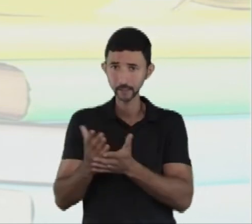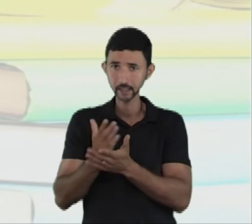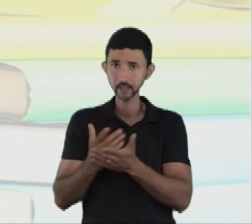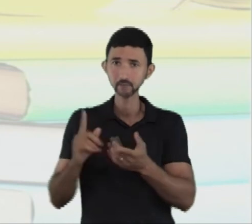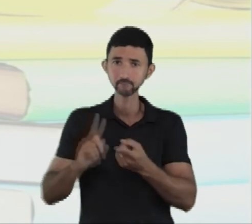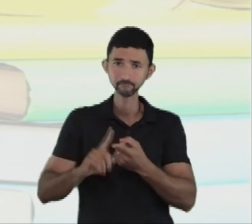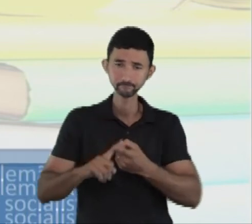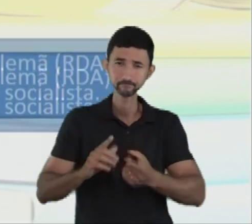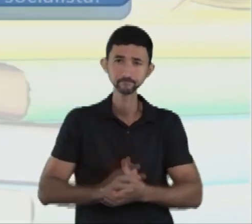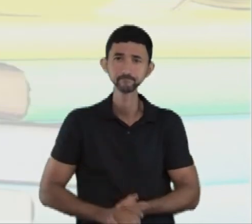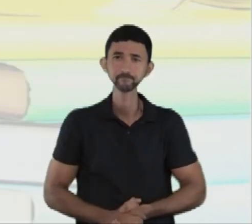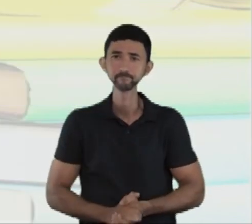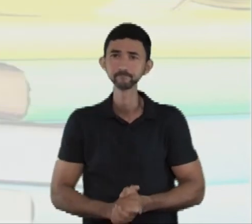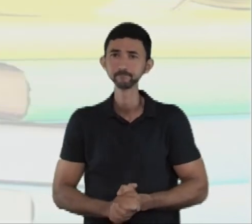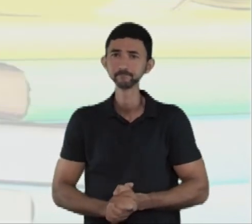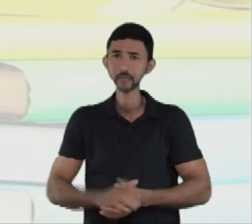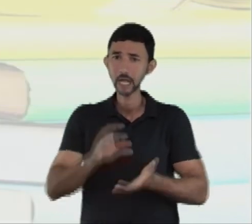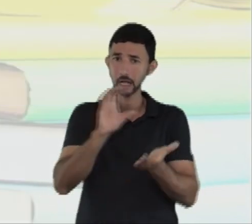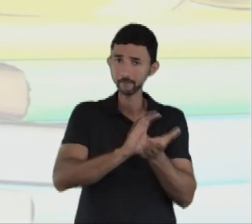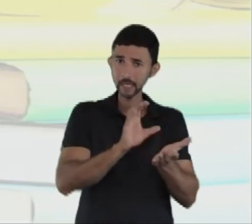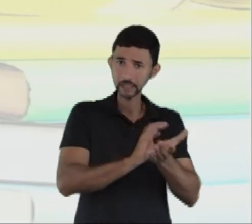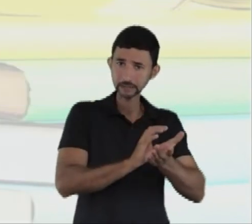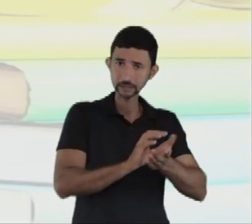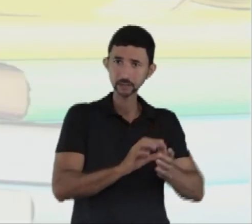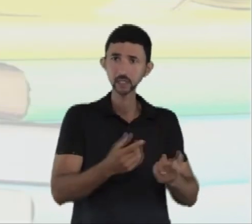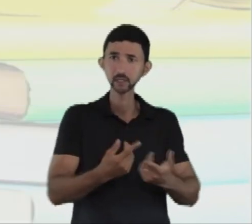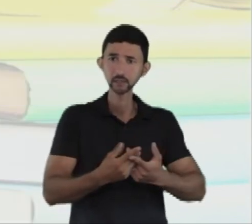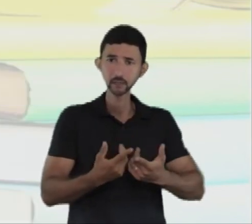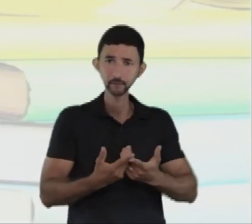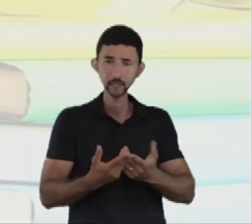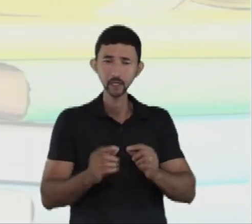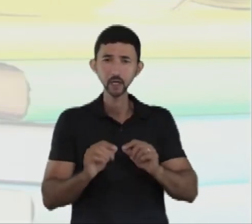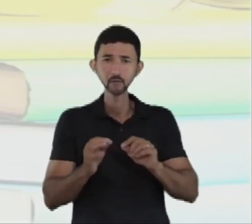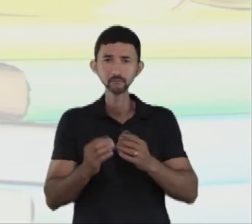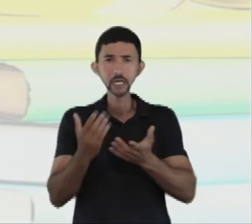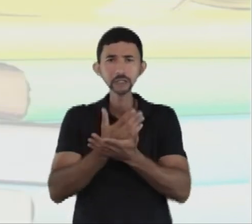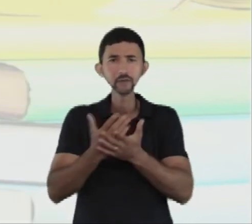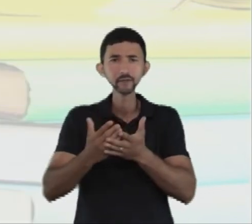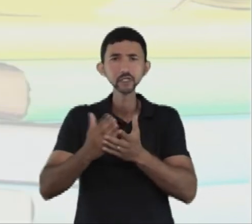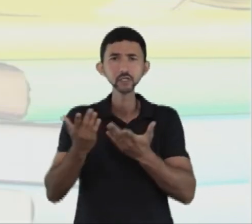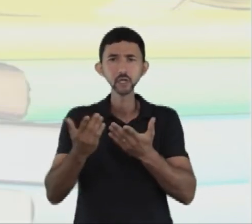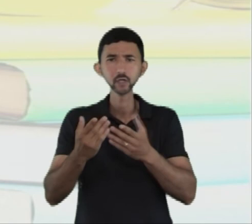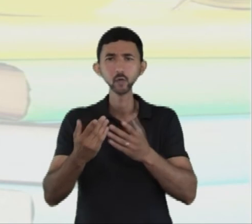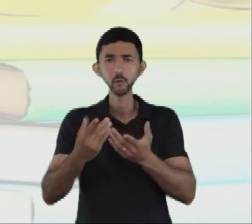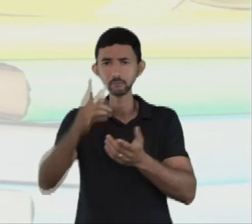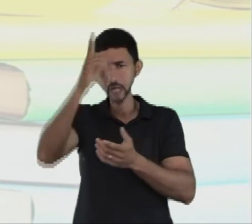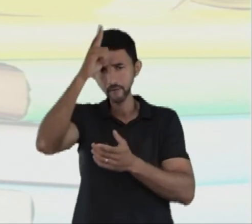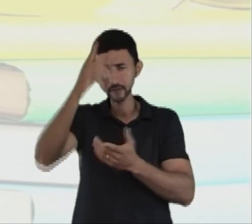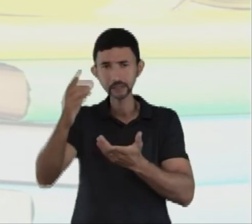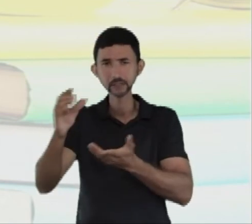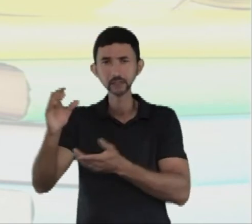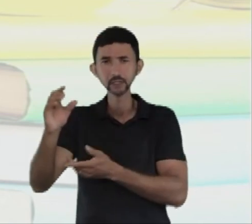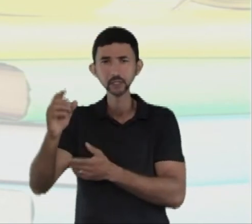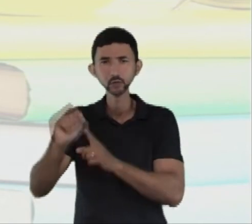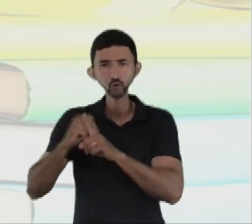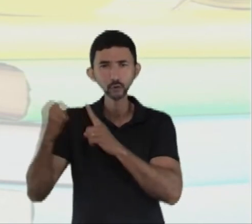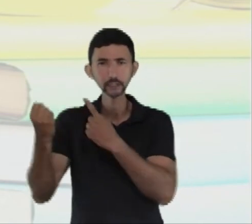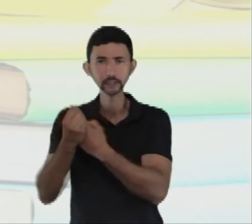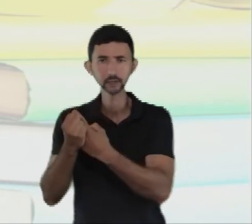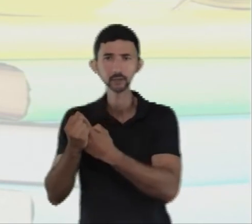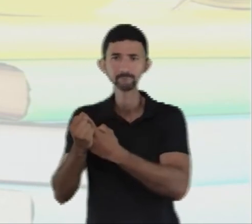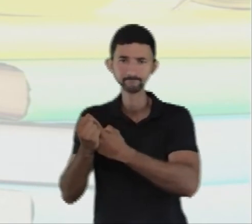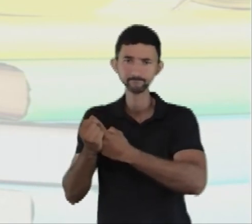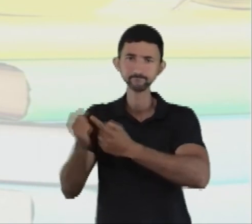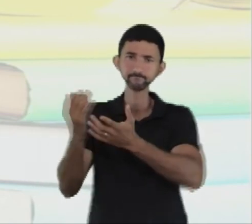ocidental, que eu falei para vocês, que é a capitalista. A gente tem a República Democrática Alemã, que é oriental, que eu falei para vocês, que é a socialista. Não bastando a Alemanha